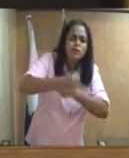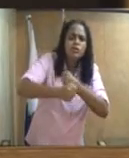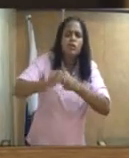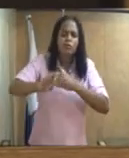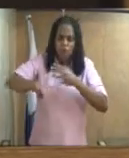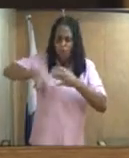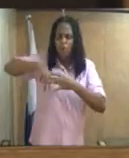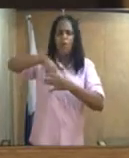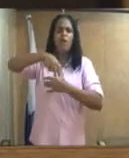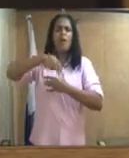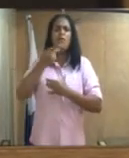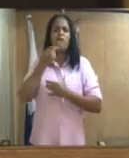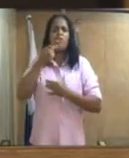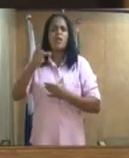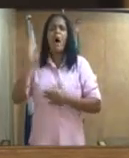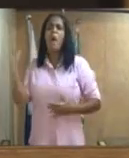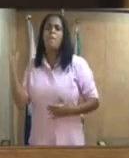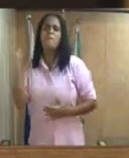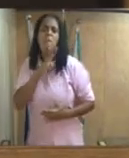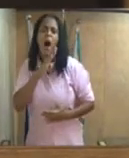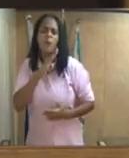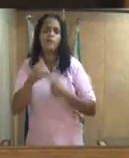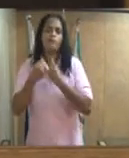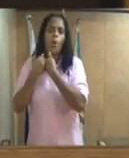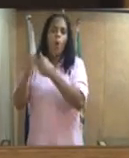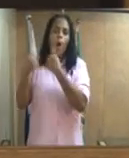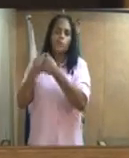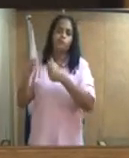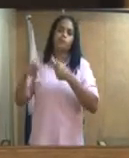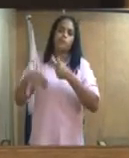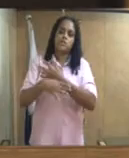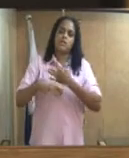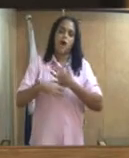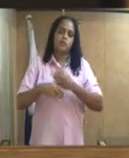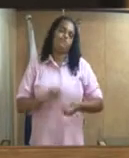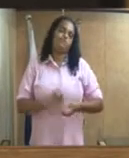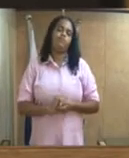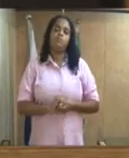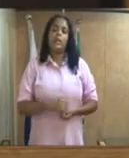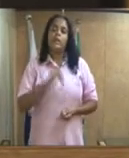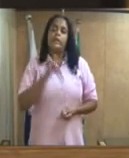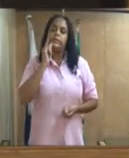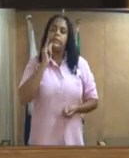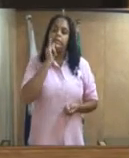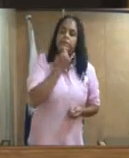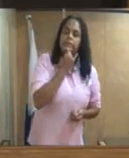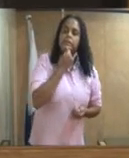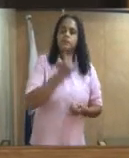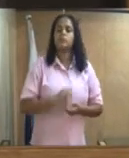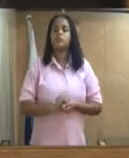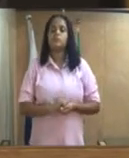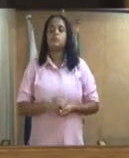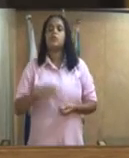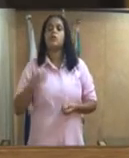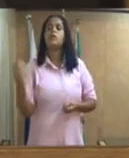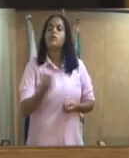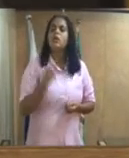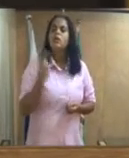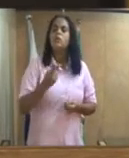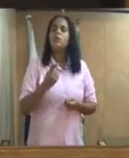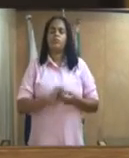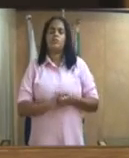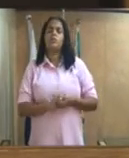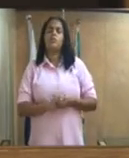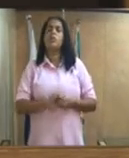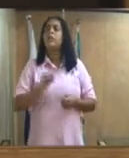e falavam mal do transporte dessa cidade. E, infelizmente, Paulo Apocalipse,